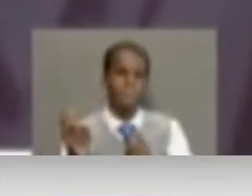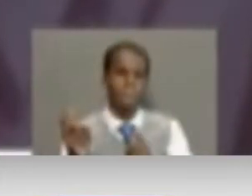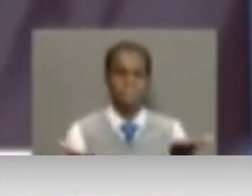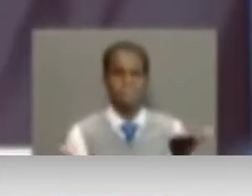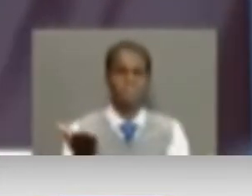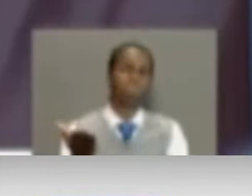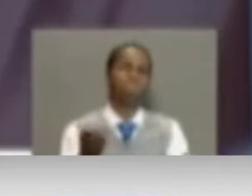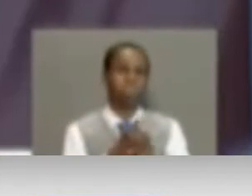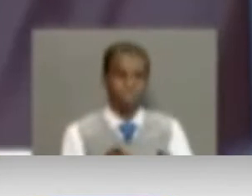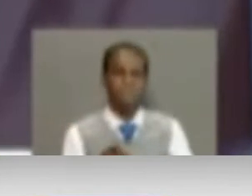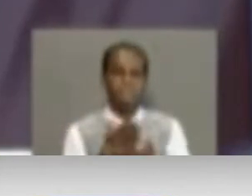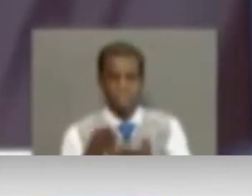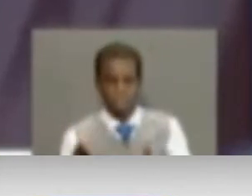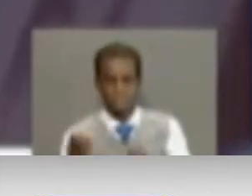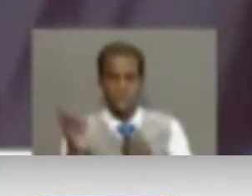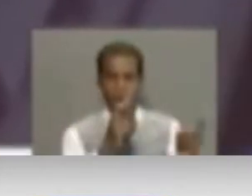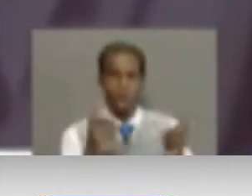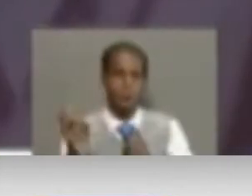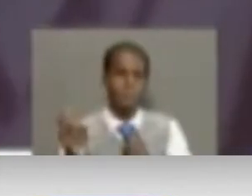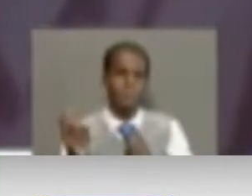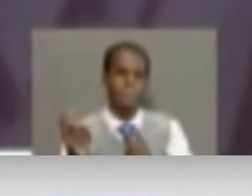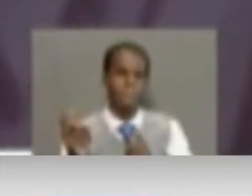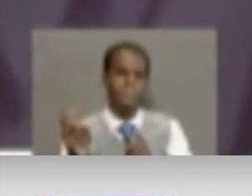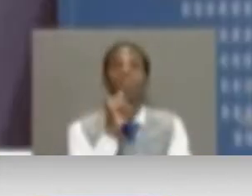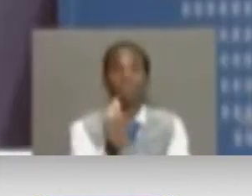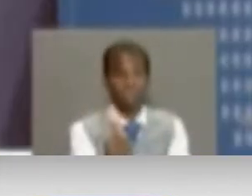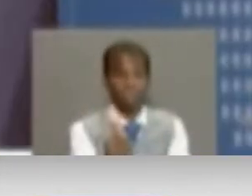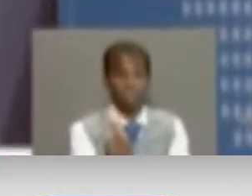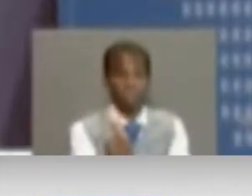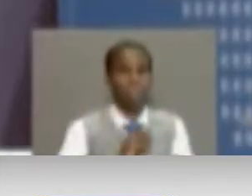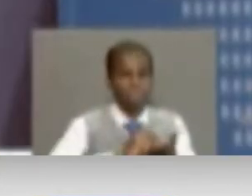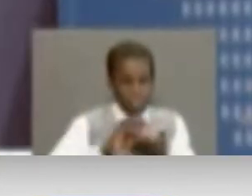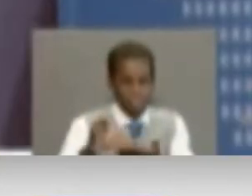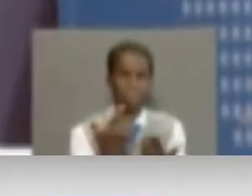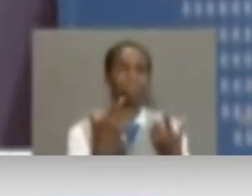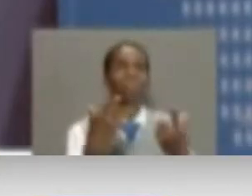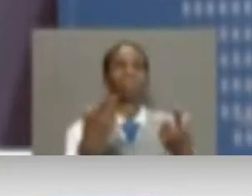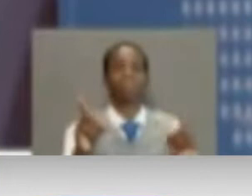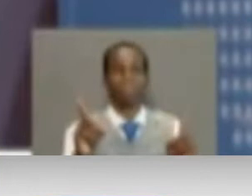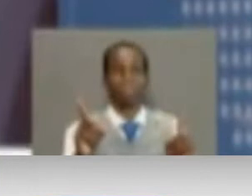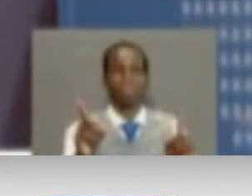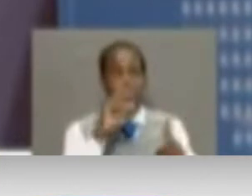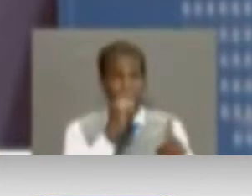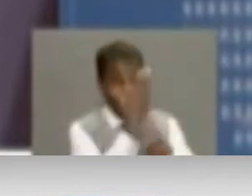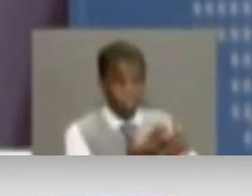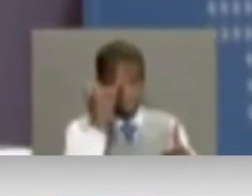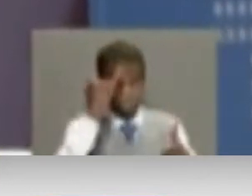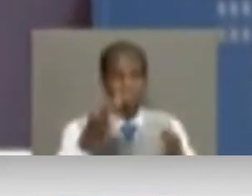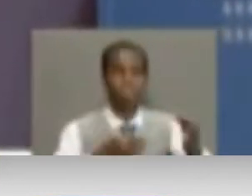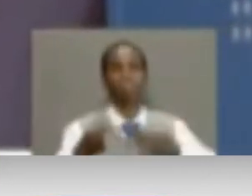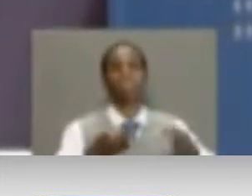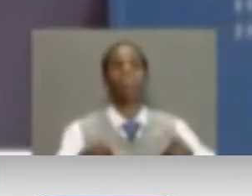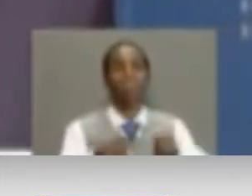cidadão português. Adalberto da Costa Júnior não é mais cidadão português. Portanto, isto é que tem que ser dito, esclarecido às pessoas. E é